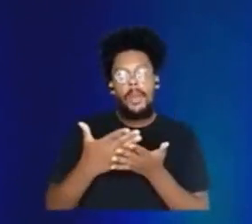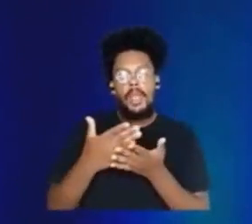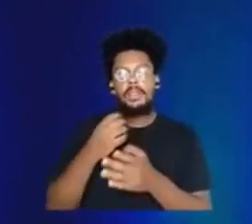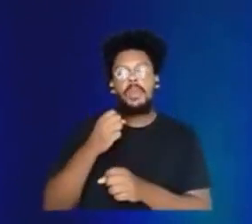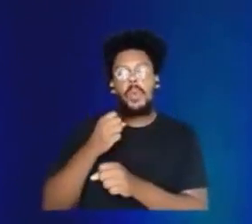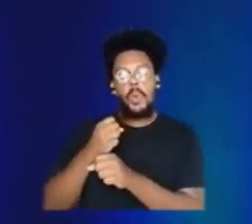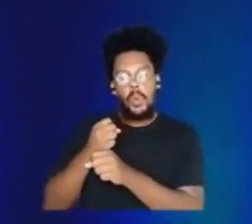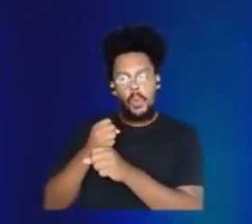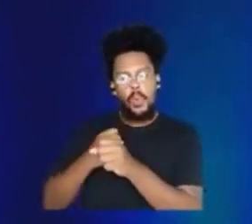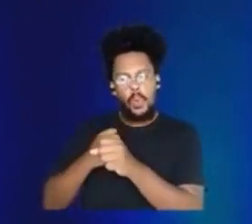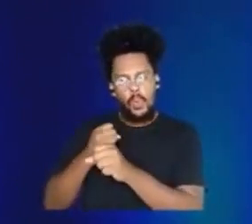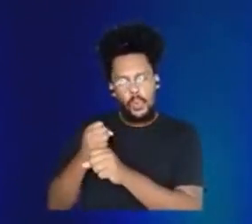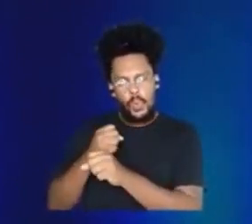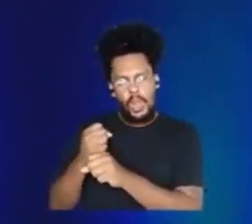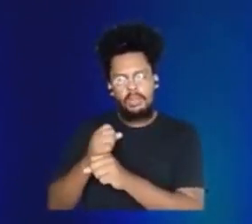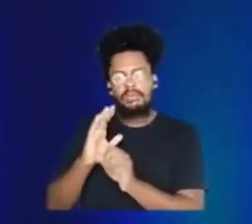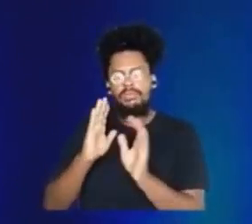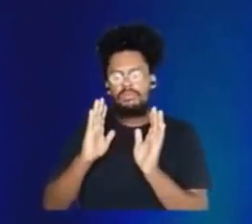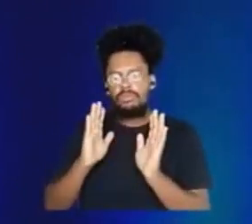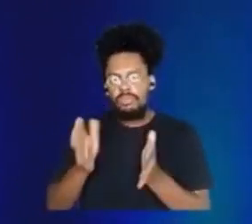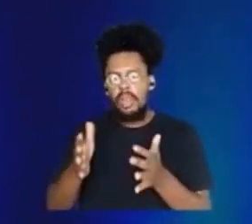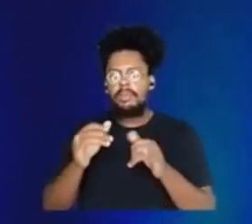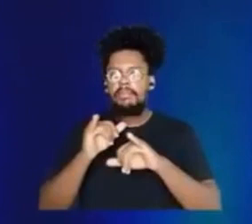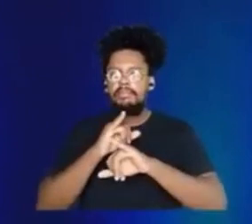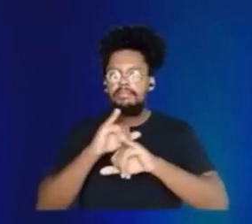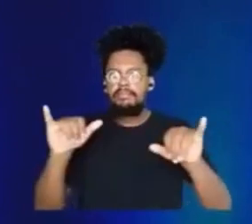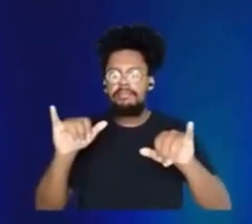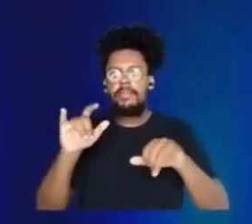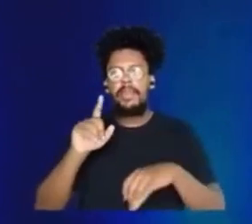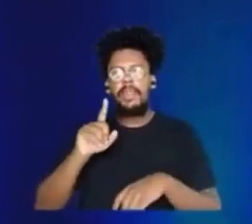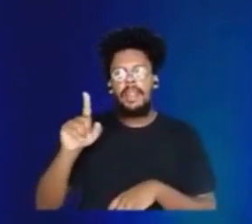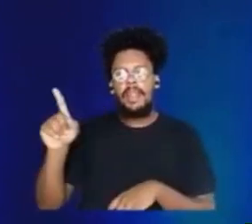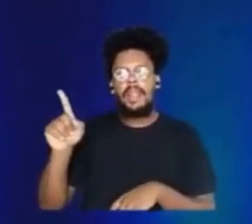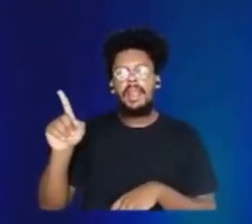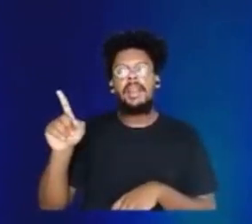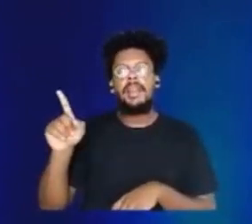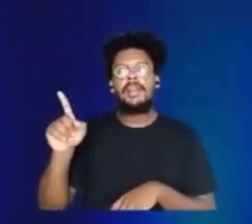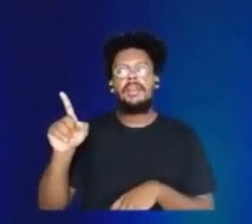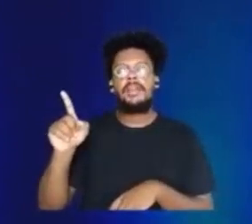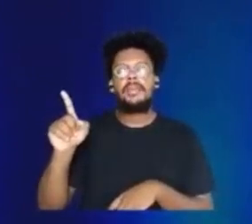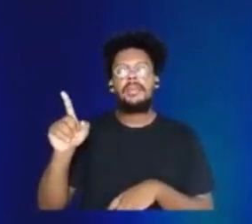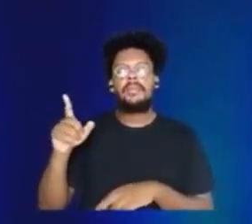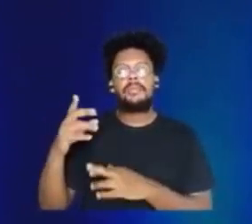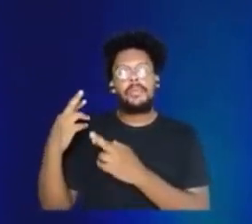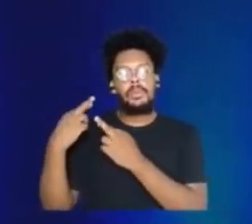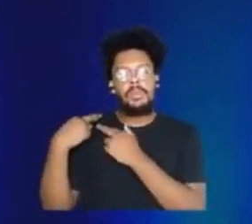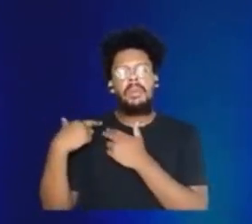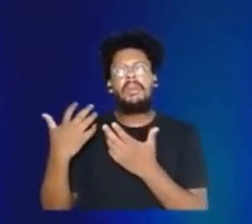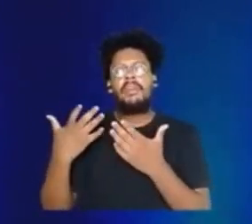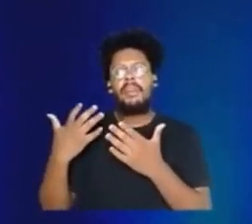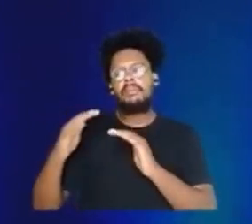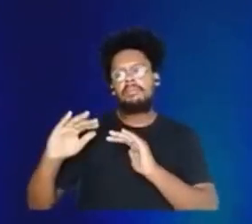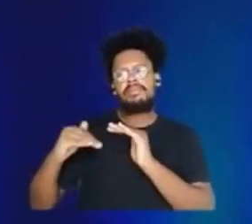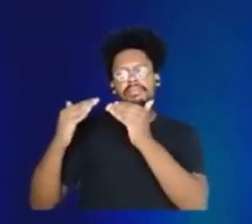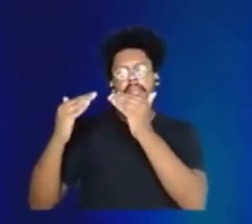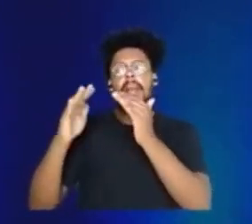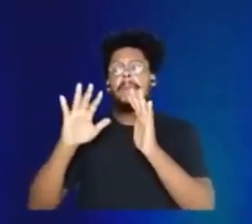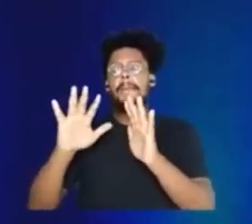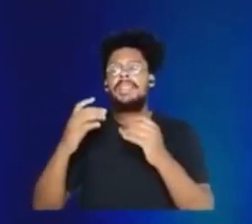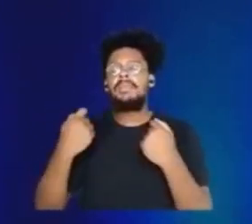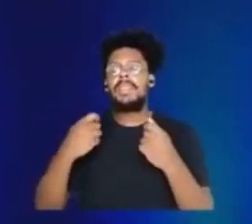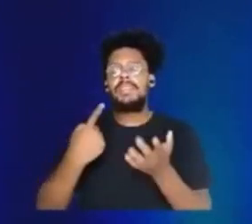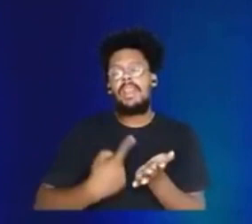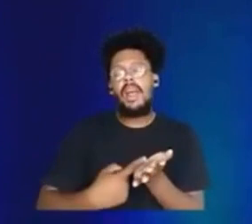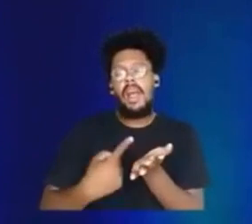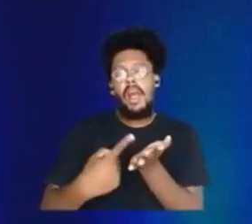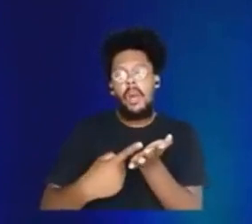isso possa avançar, mas também sabe que para isso avançar depende de chegar a acordos, chegar a posições